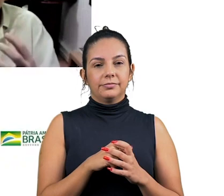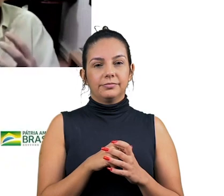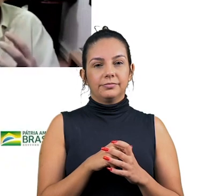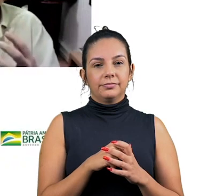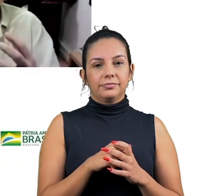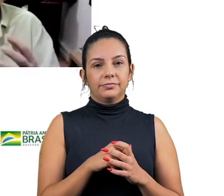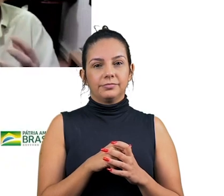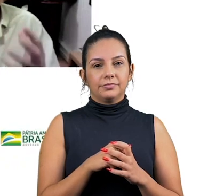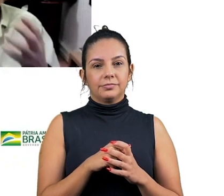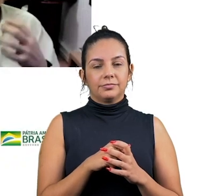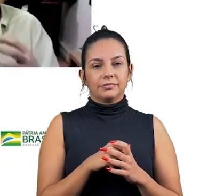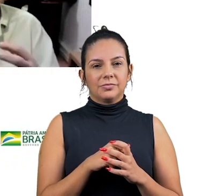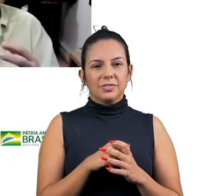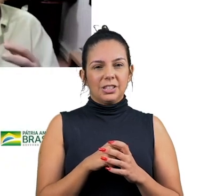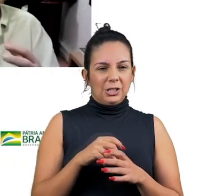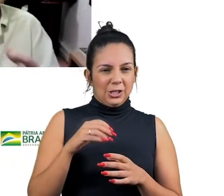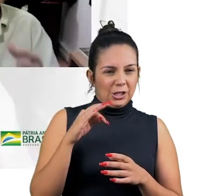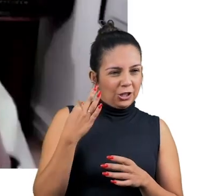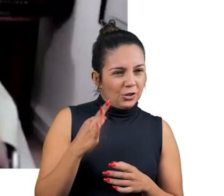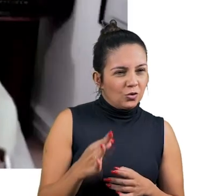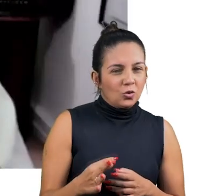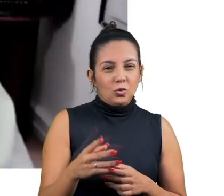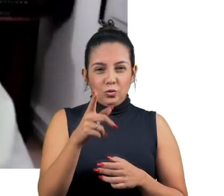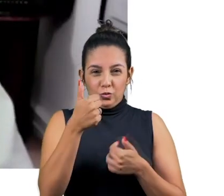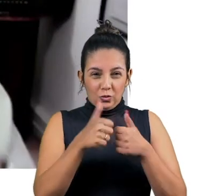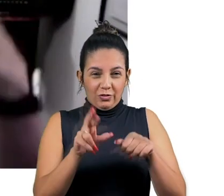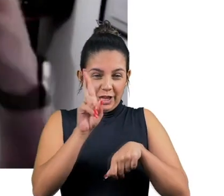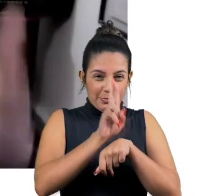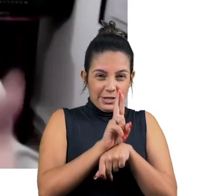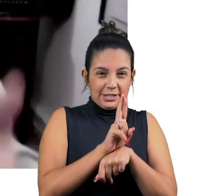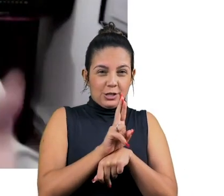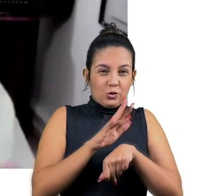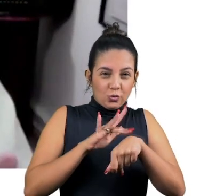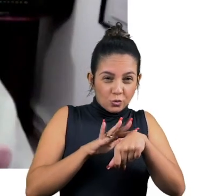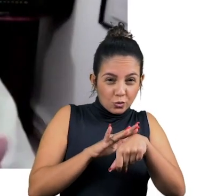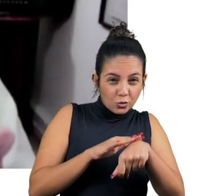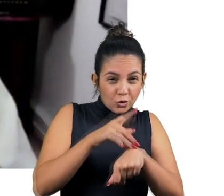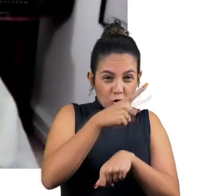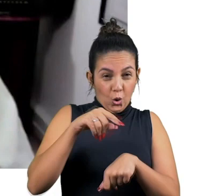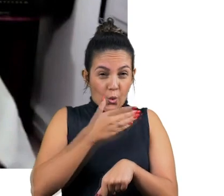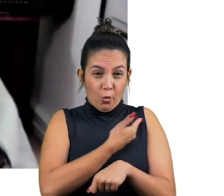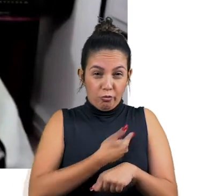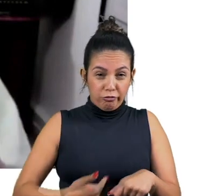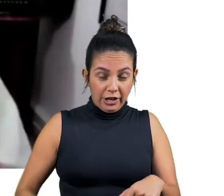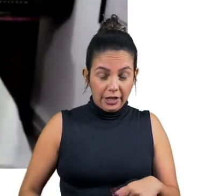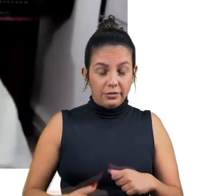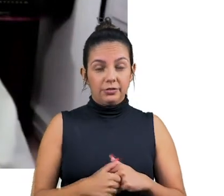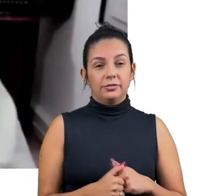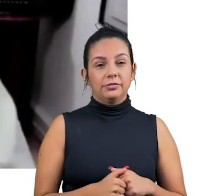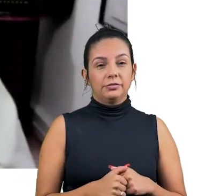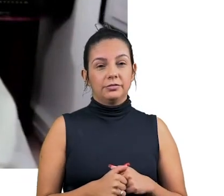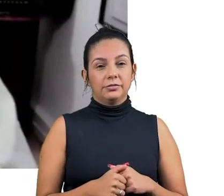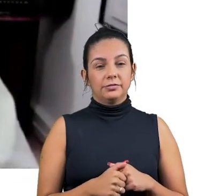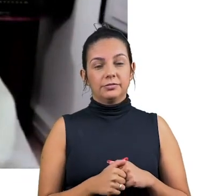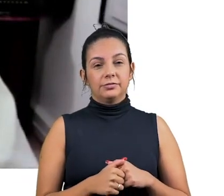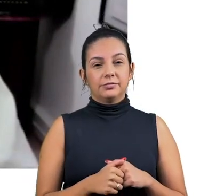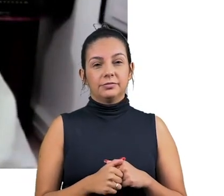a tormenta que representa você estar sob essa doença e sob esse governo